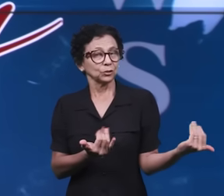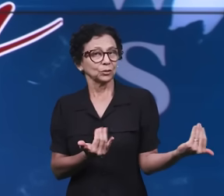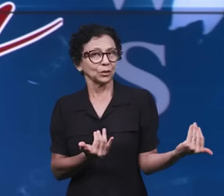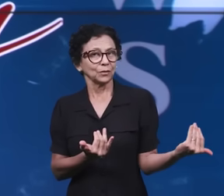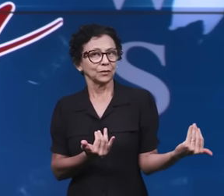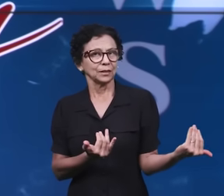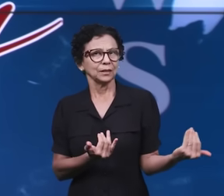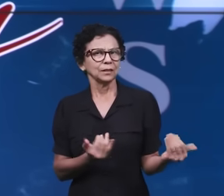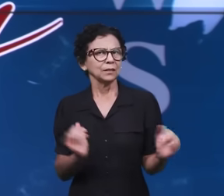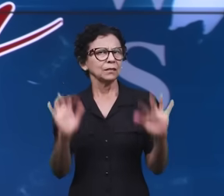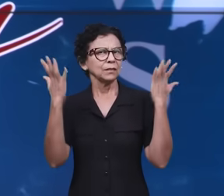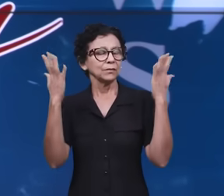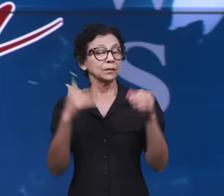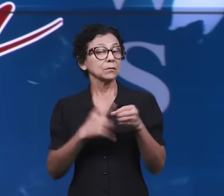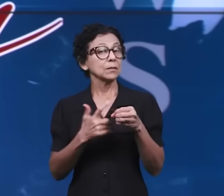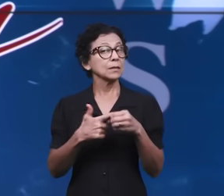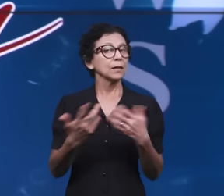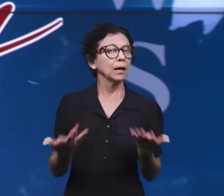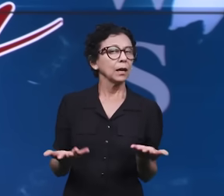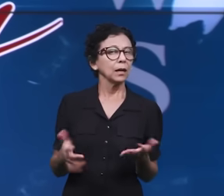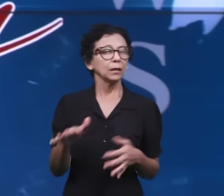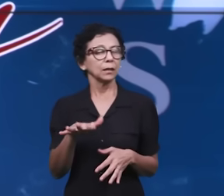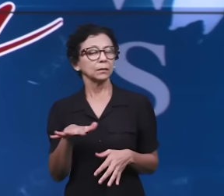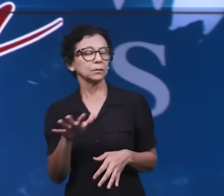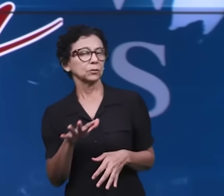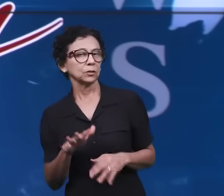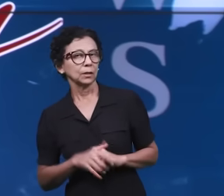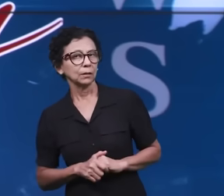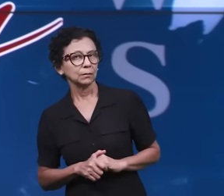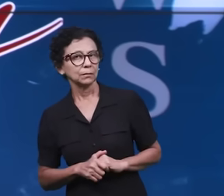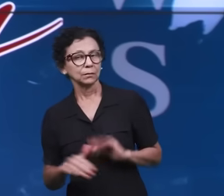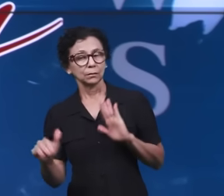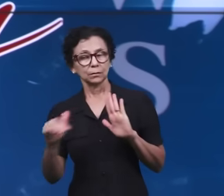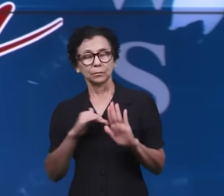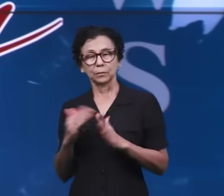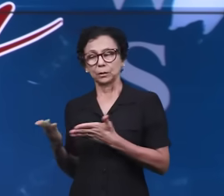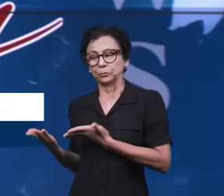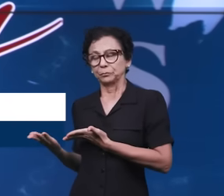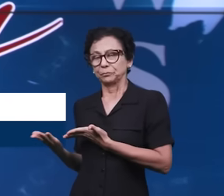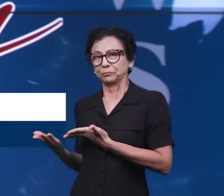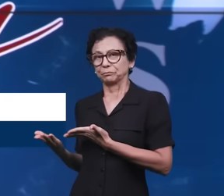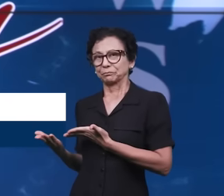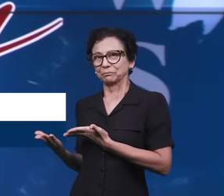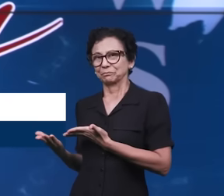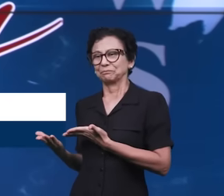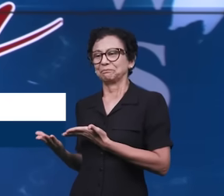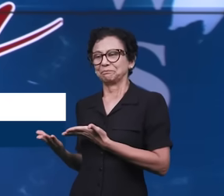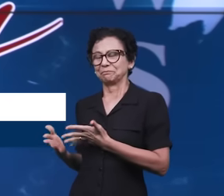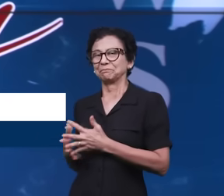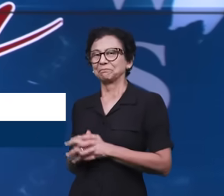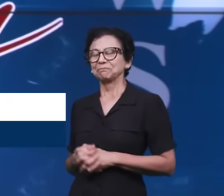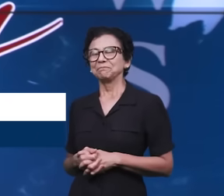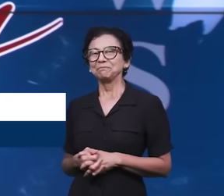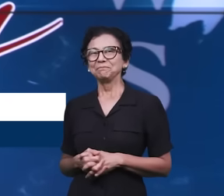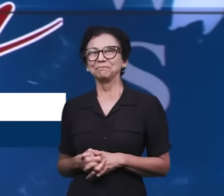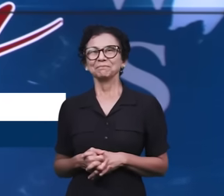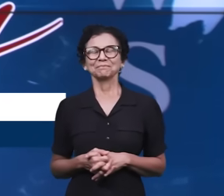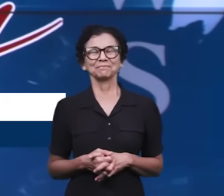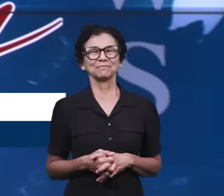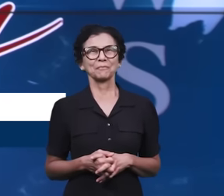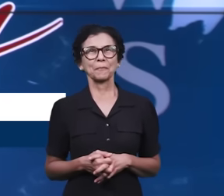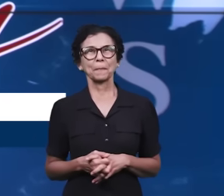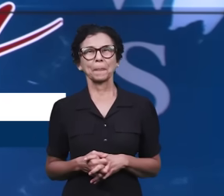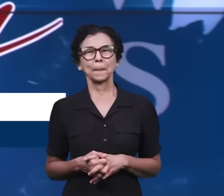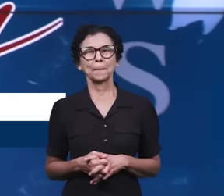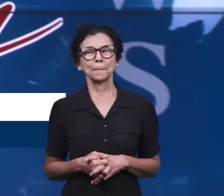jovens. Teve algum evento aí na sua cidade, aí na sua região? Olha o nosso e-mail, mostra aí, por favor, o nosso e-mail. Tá aqui embaixo, ó,